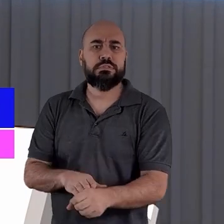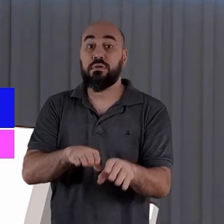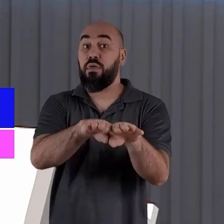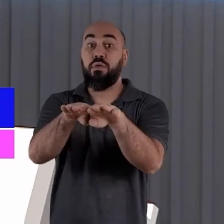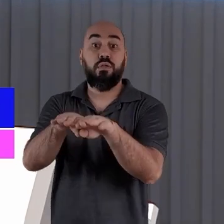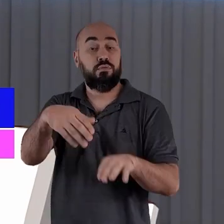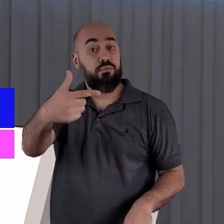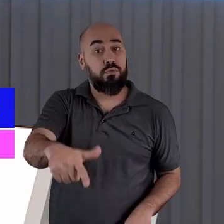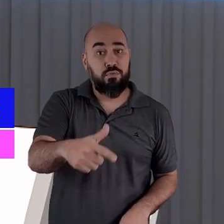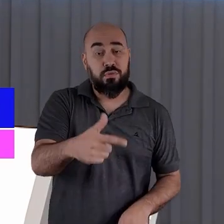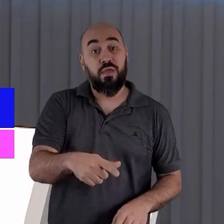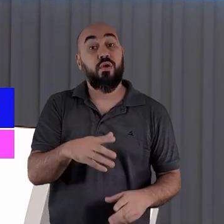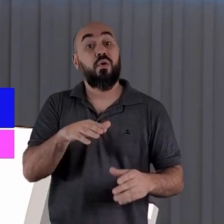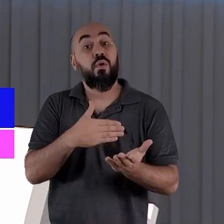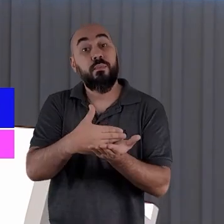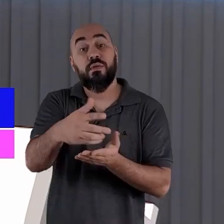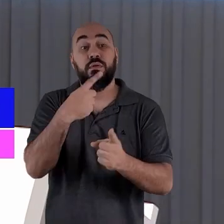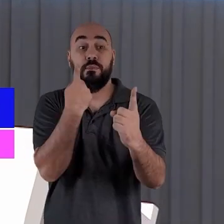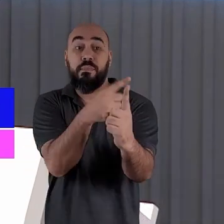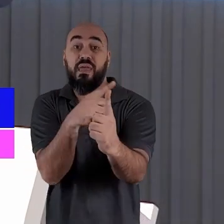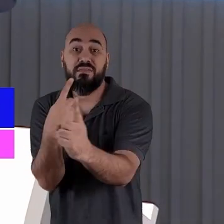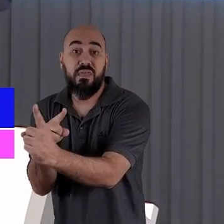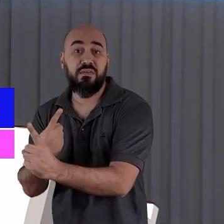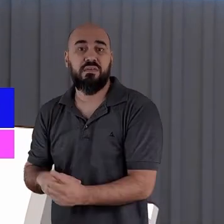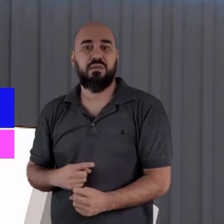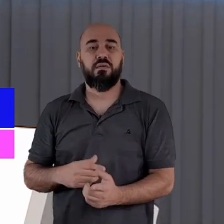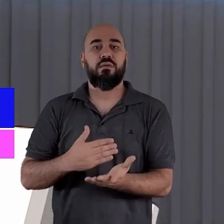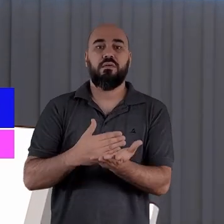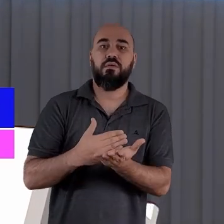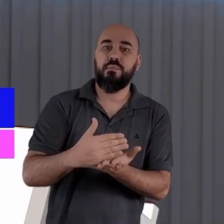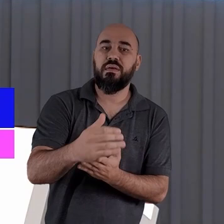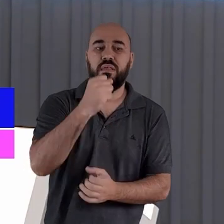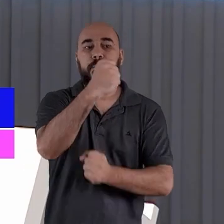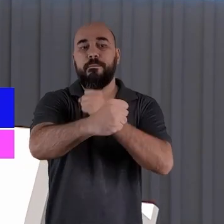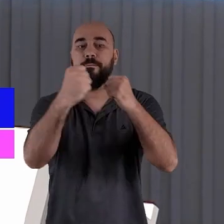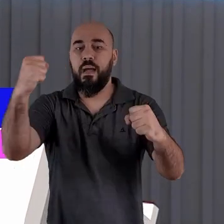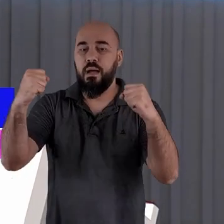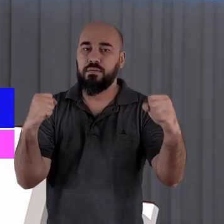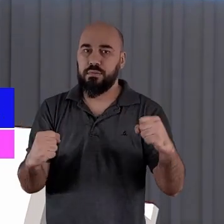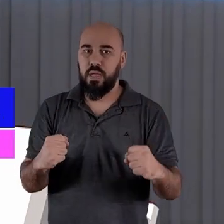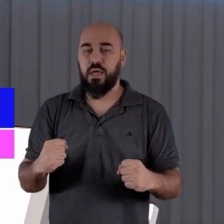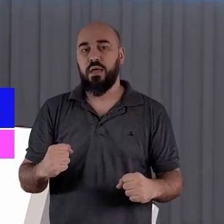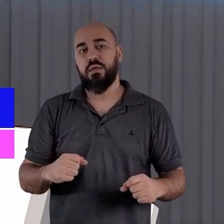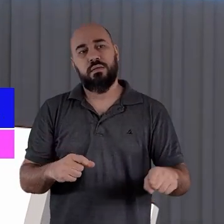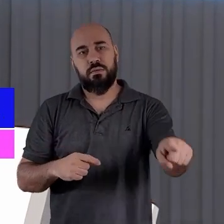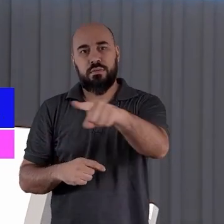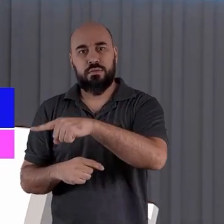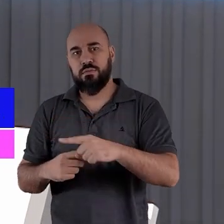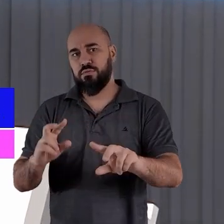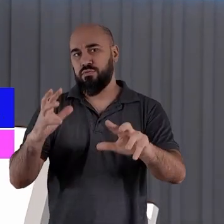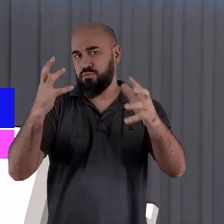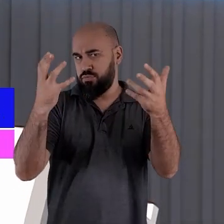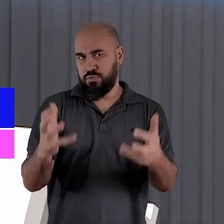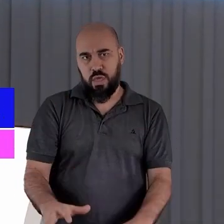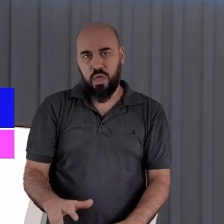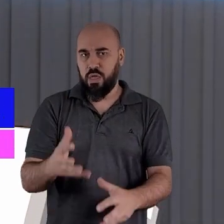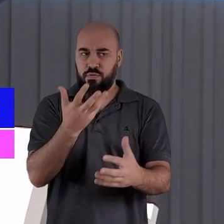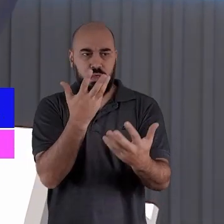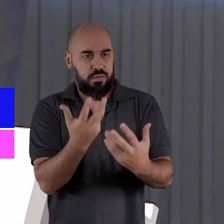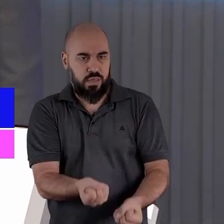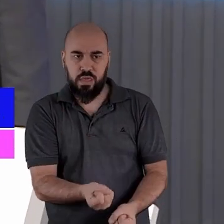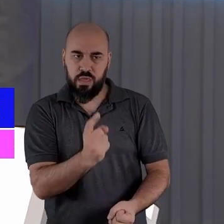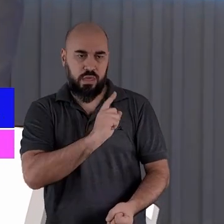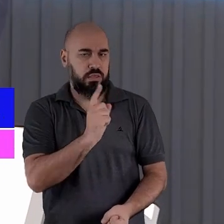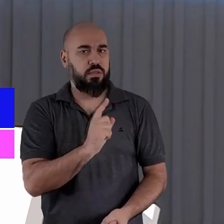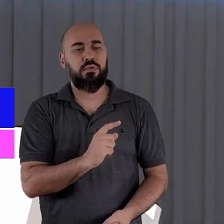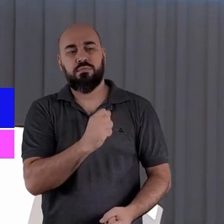cuidar, ela passa a perseguir e passa, às vezes, a matar aqueles que se negam a viver de acordo. Por